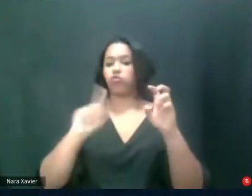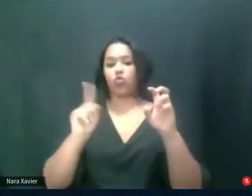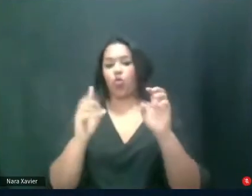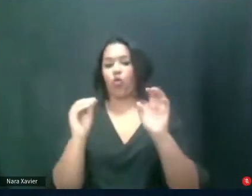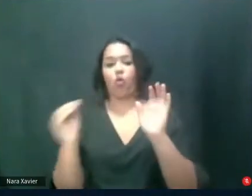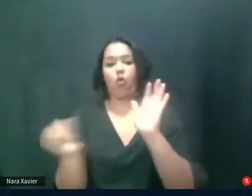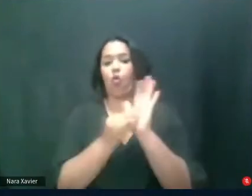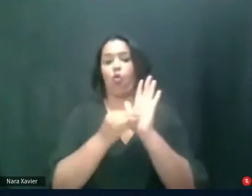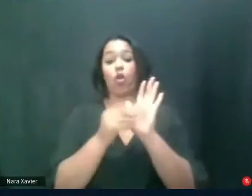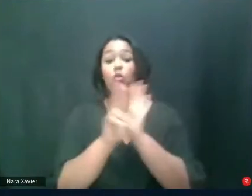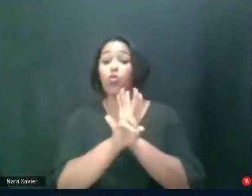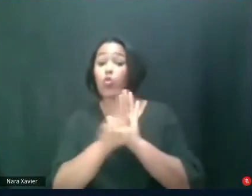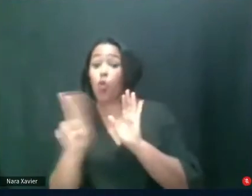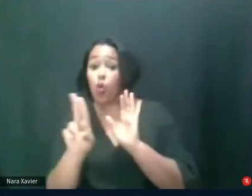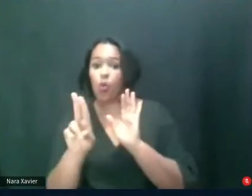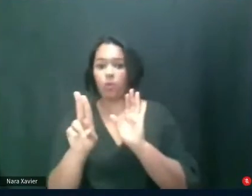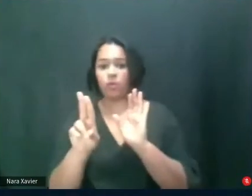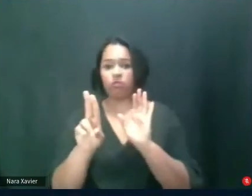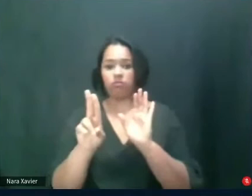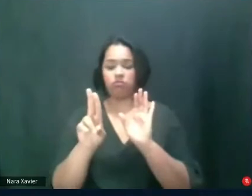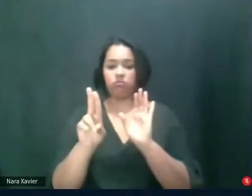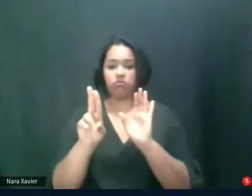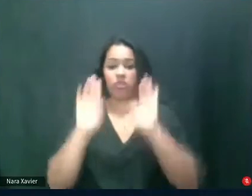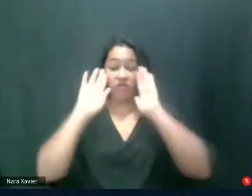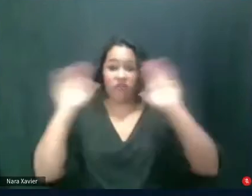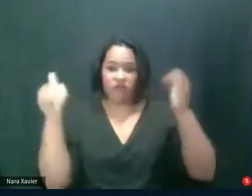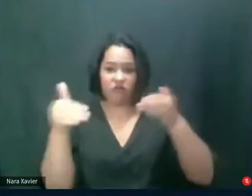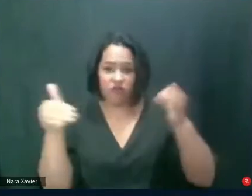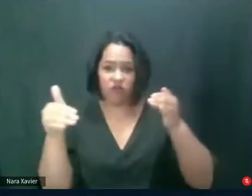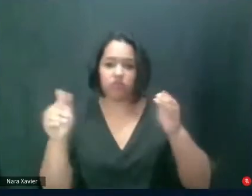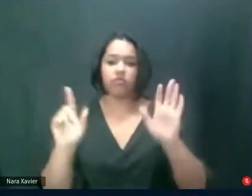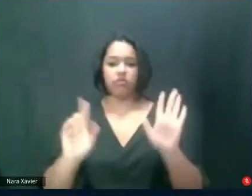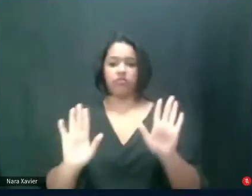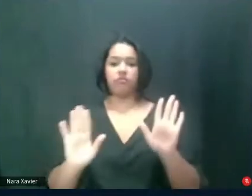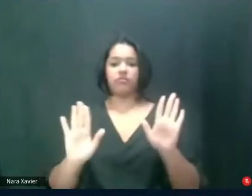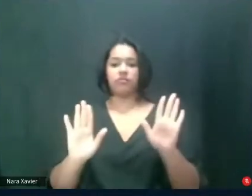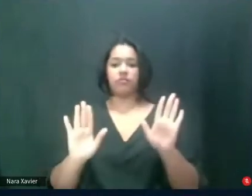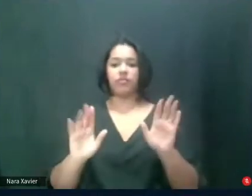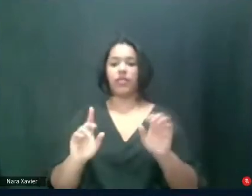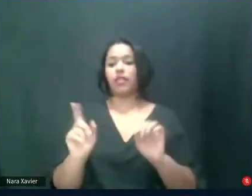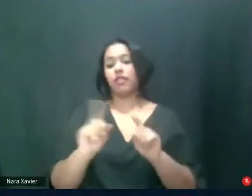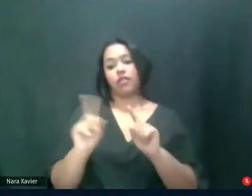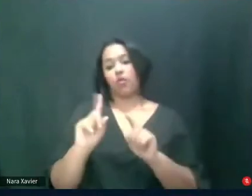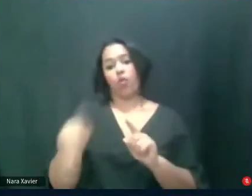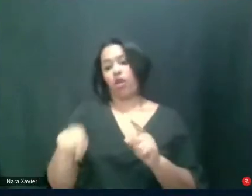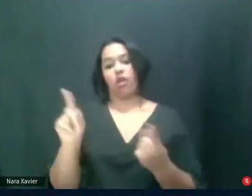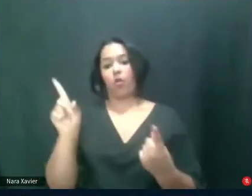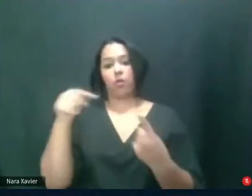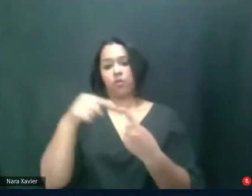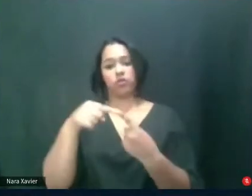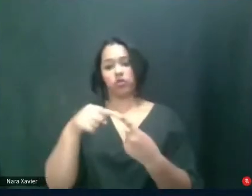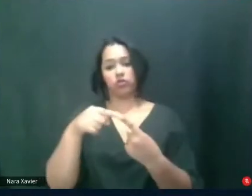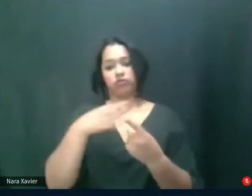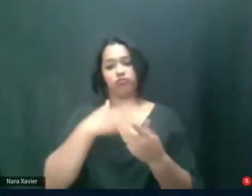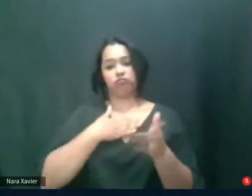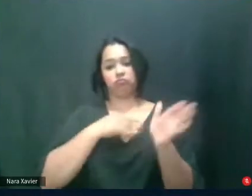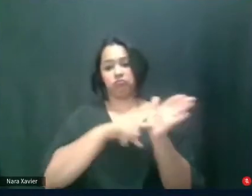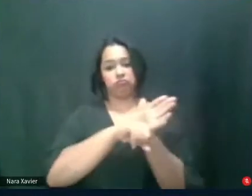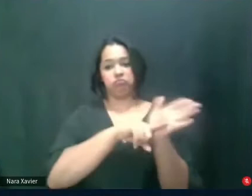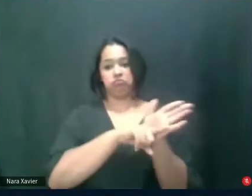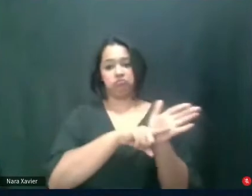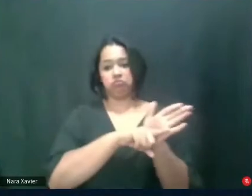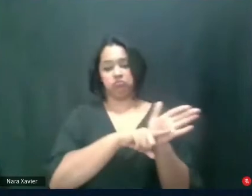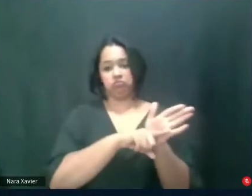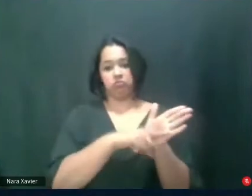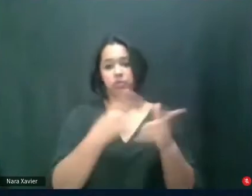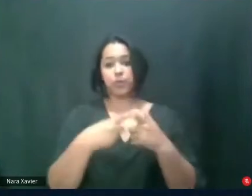o nome deles no texto em evidência. Então, se o leitor... Que não é o objetivo. Que não é o objetivo, porque a gente